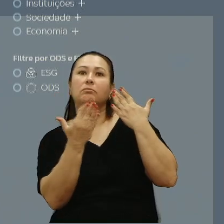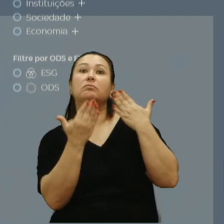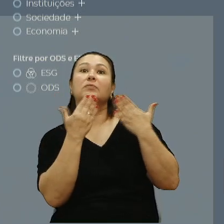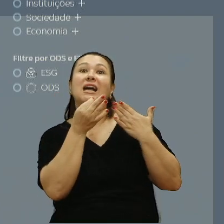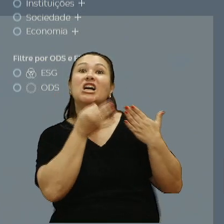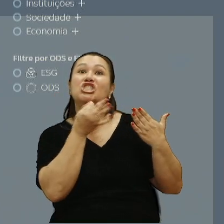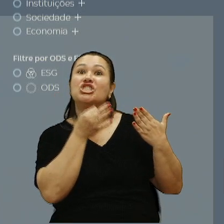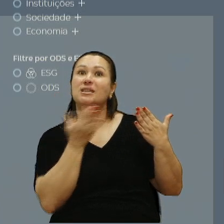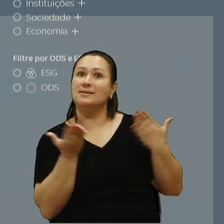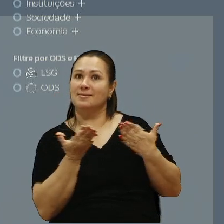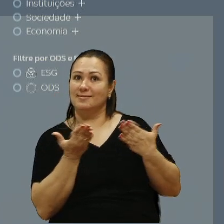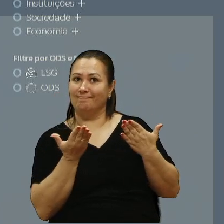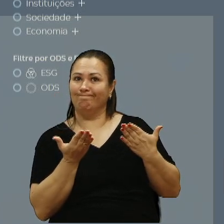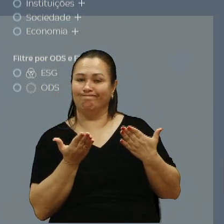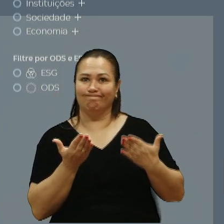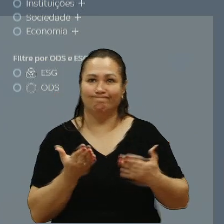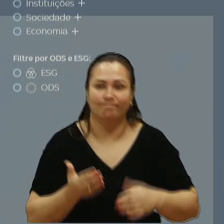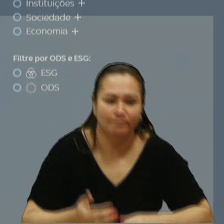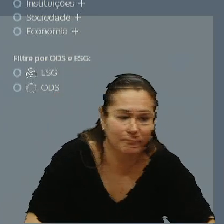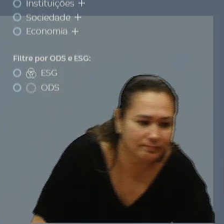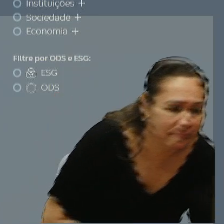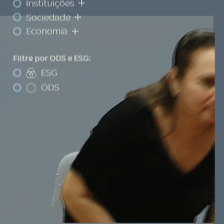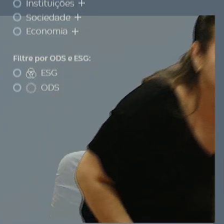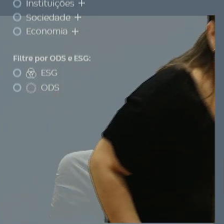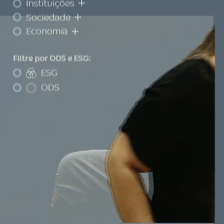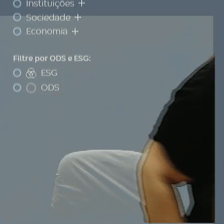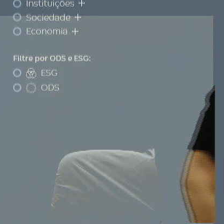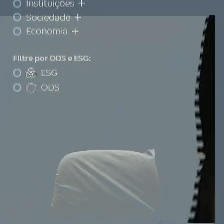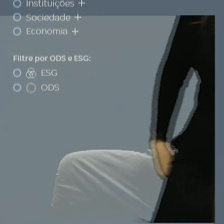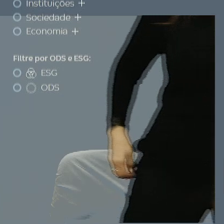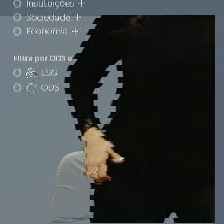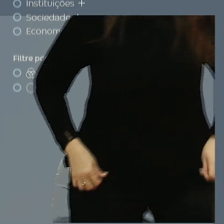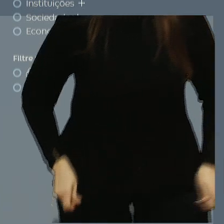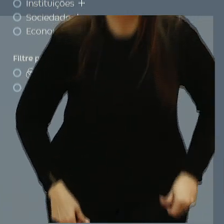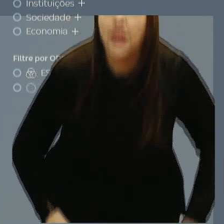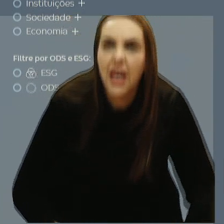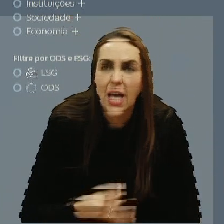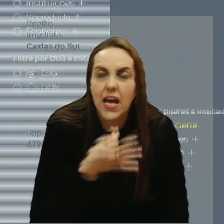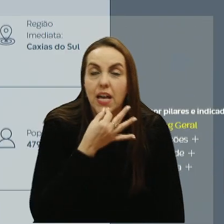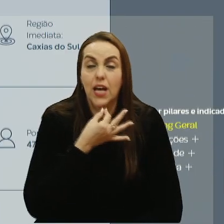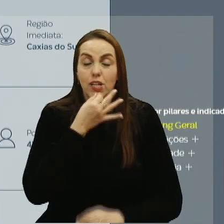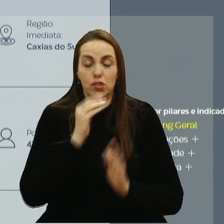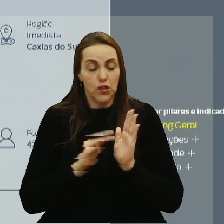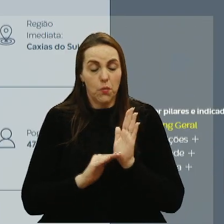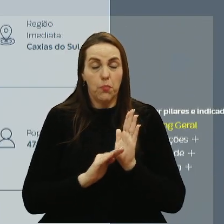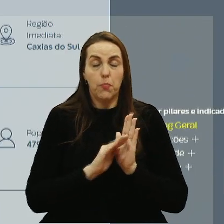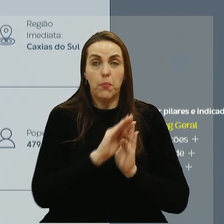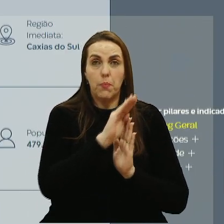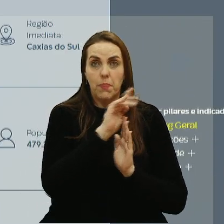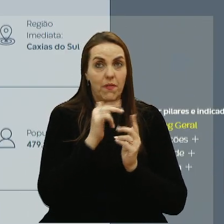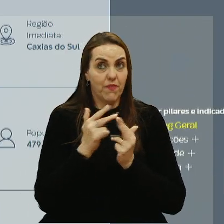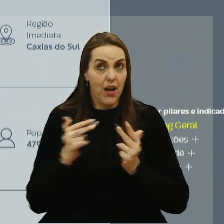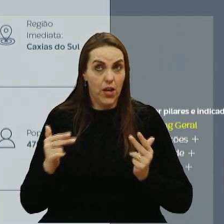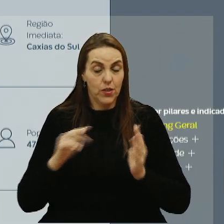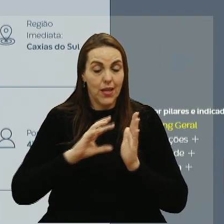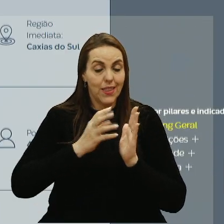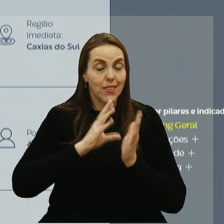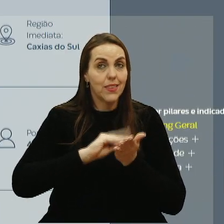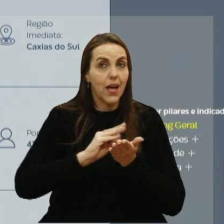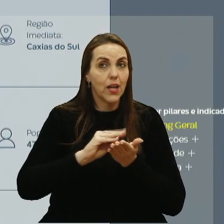Sul agora. Caxias do Sul subiu de patamar em diversos itens. Isso a gente tem que ressaltar. Esses dados são